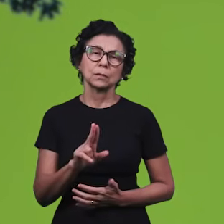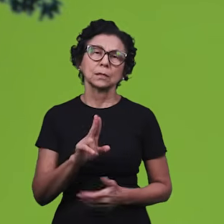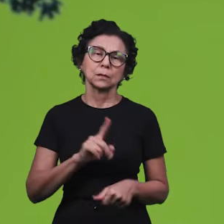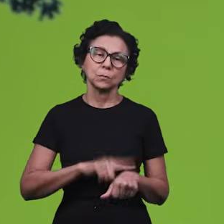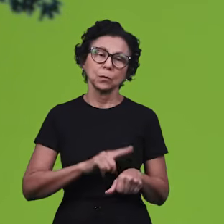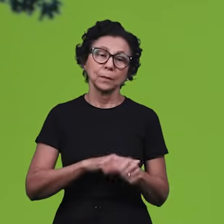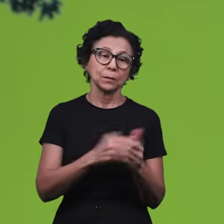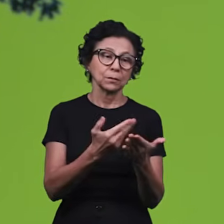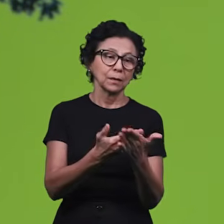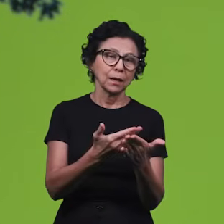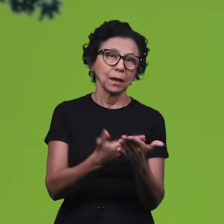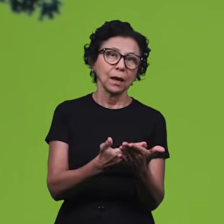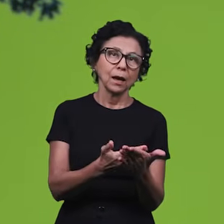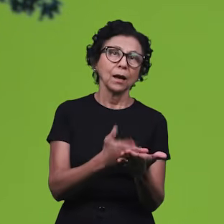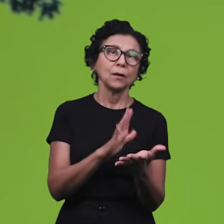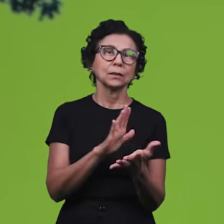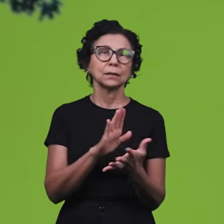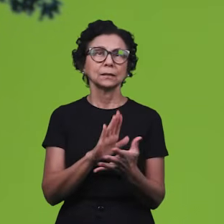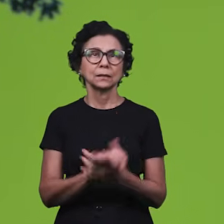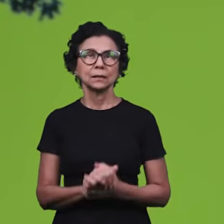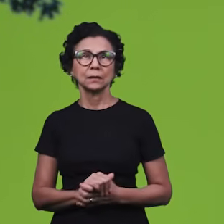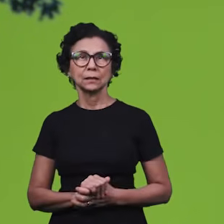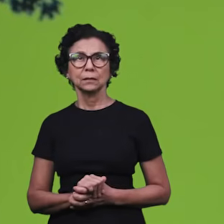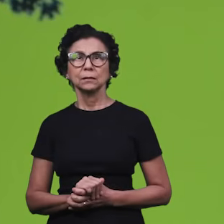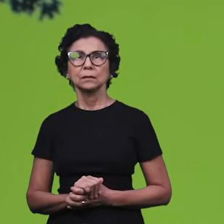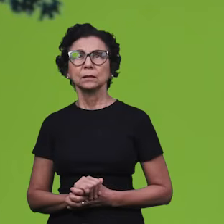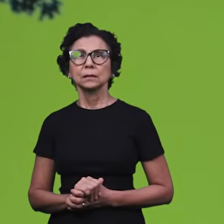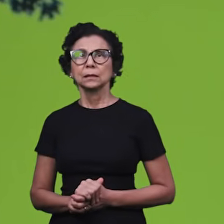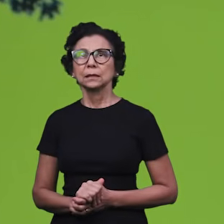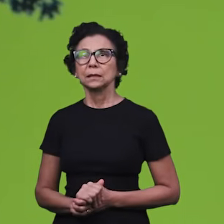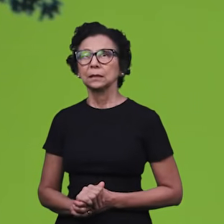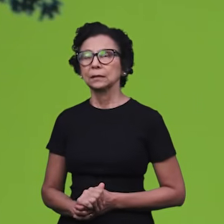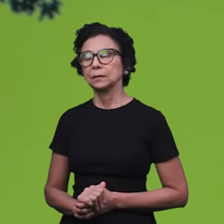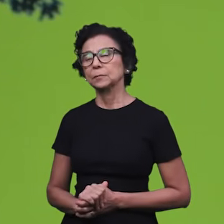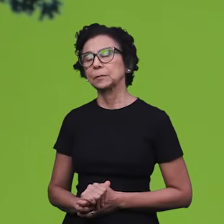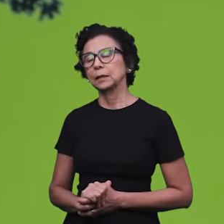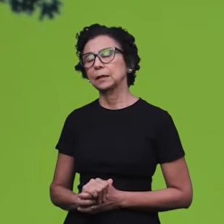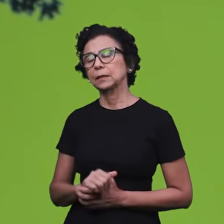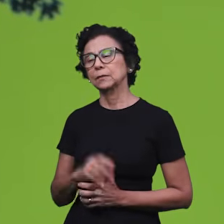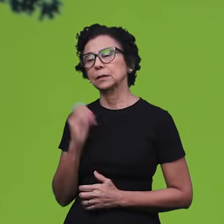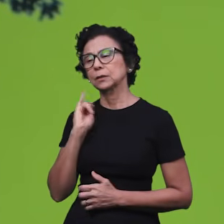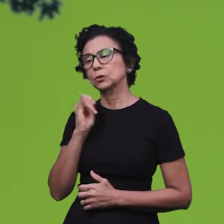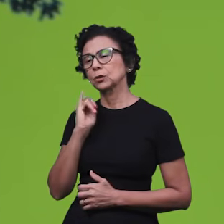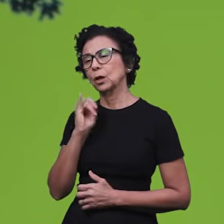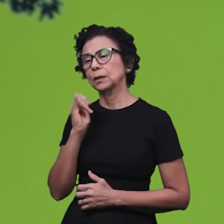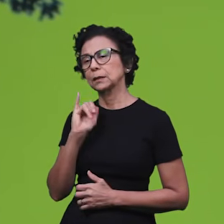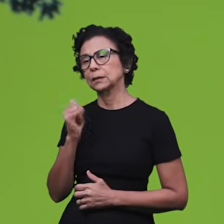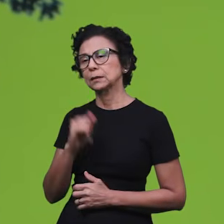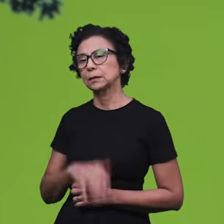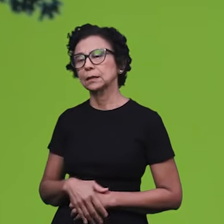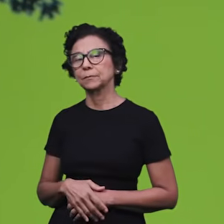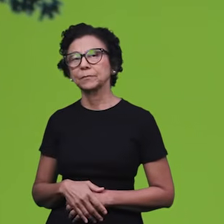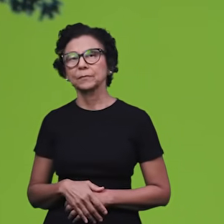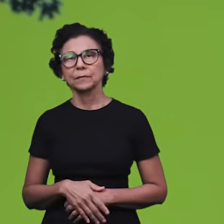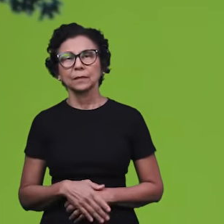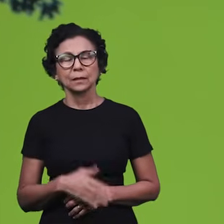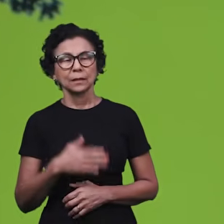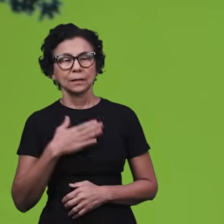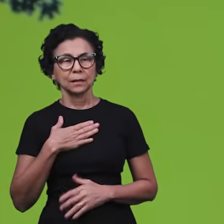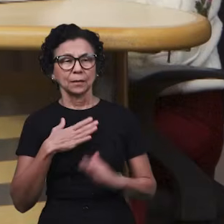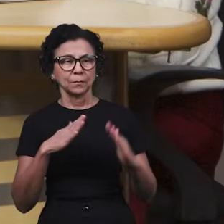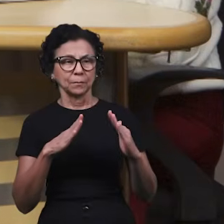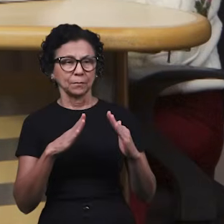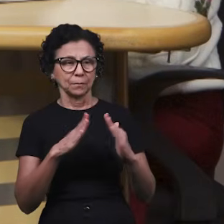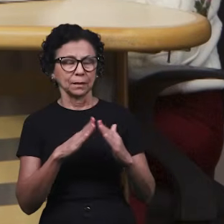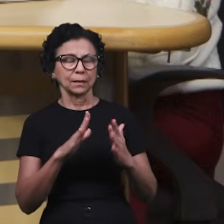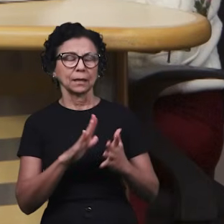momento também da aula para contar histórias umas para as outras. Na minha casa, de vez em quando, meus filhos contam história para mim. Eu pego um livro,